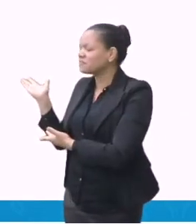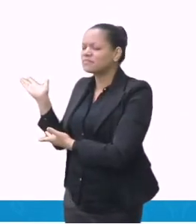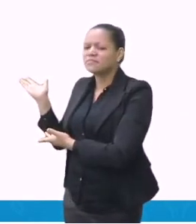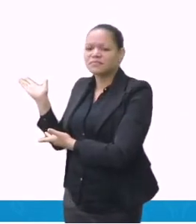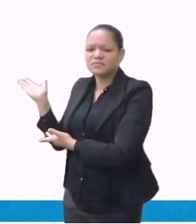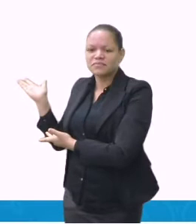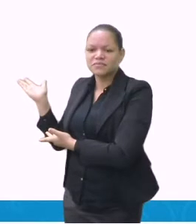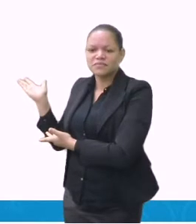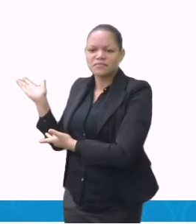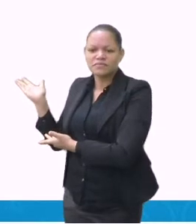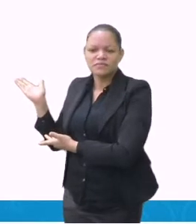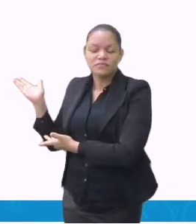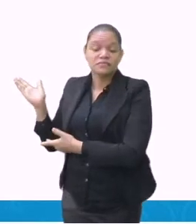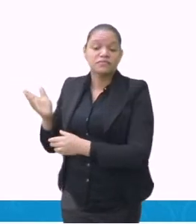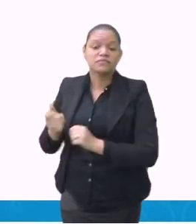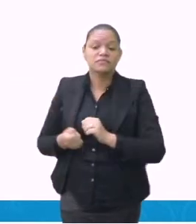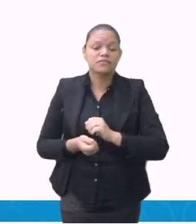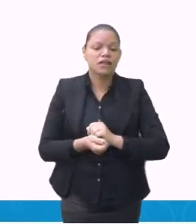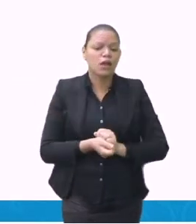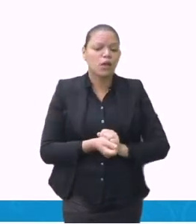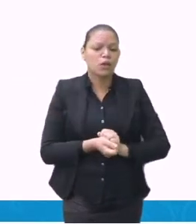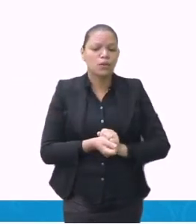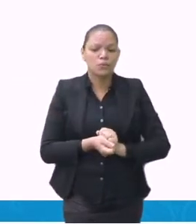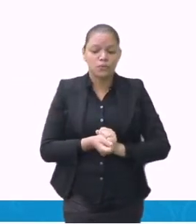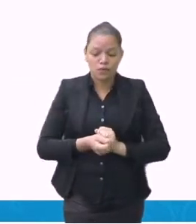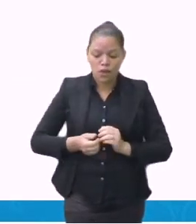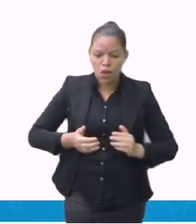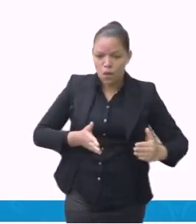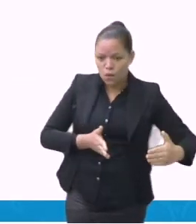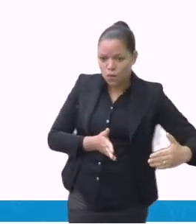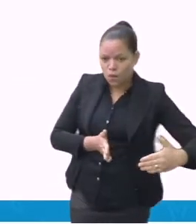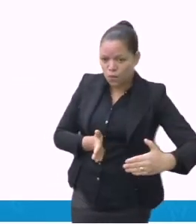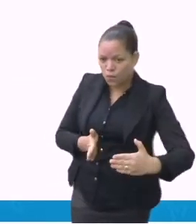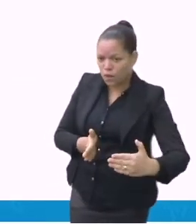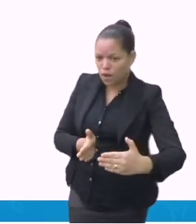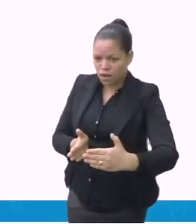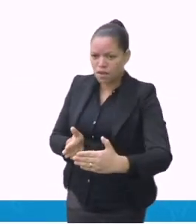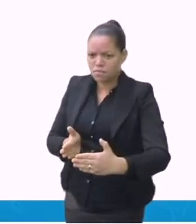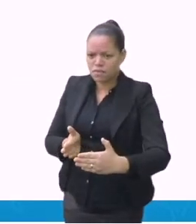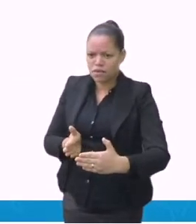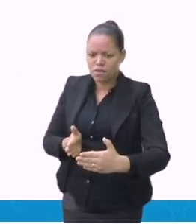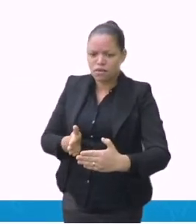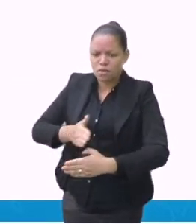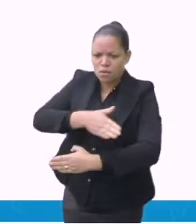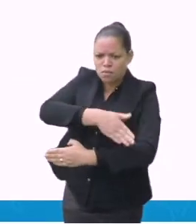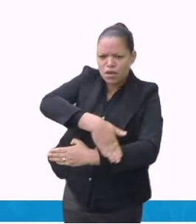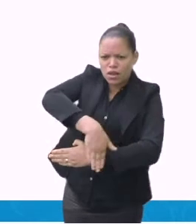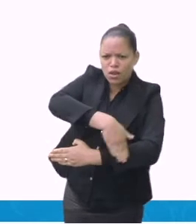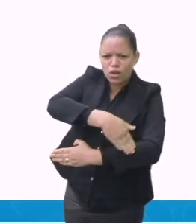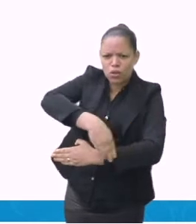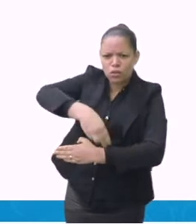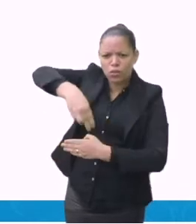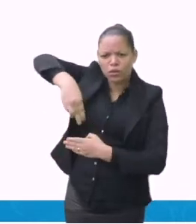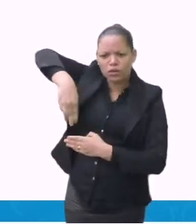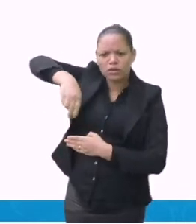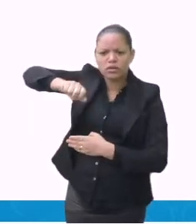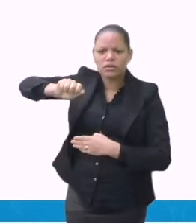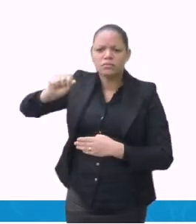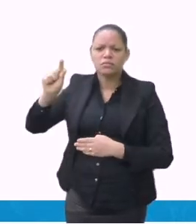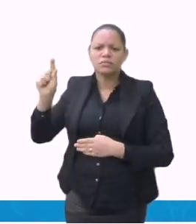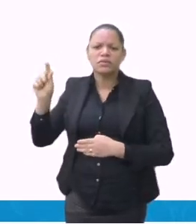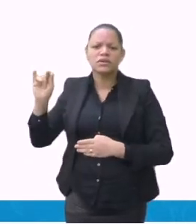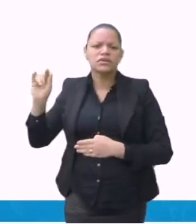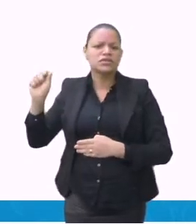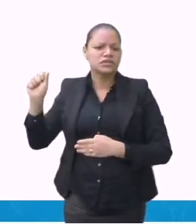Eu fiz um caminho onde a pessoa tinha que sair do metrô pela Rua da Magia e pegar a Rua